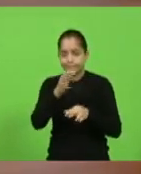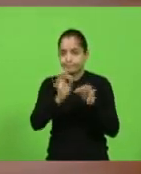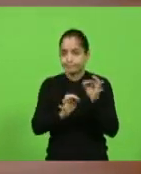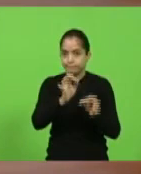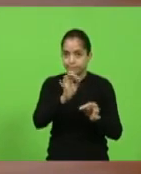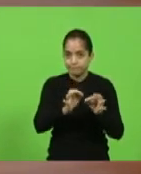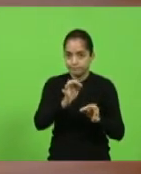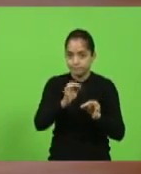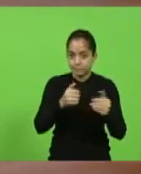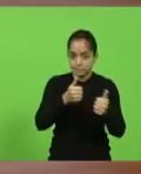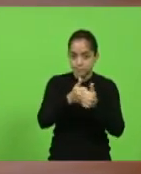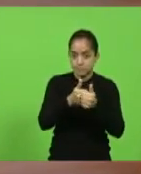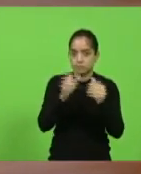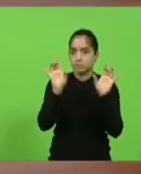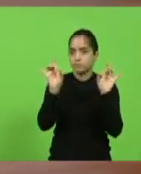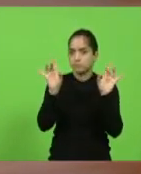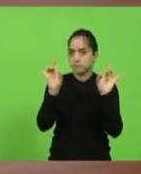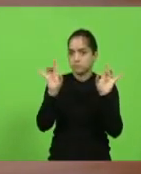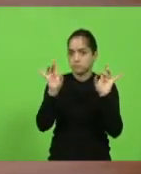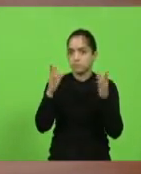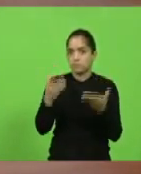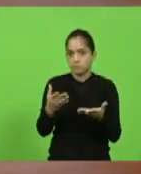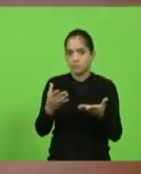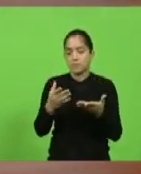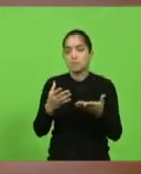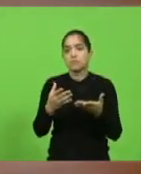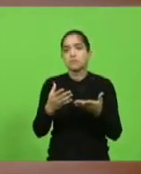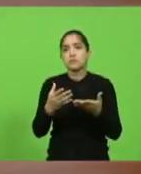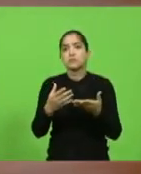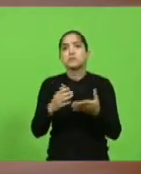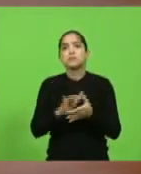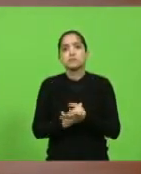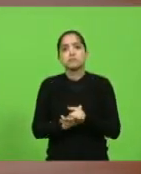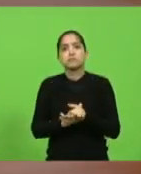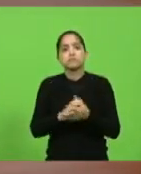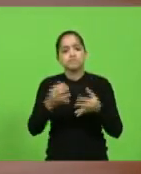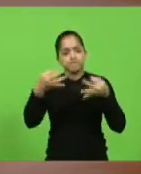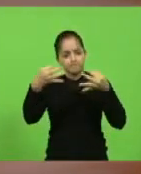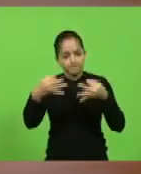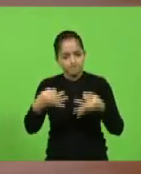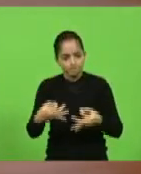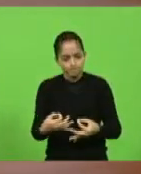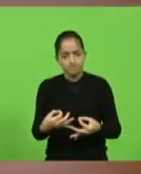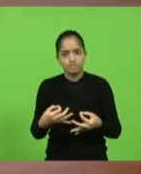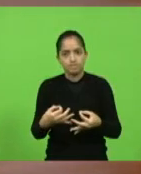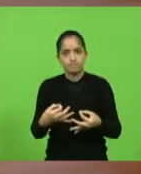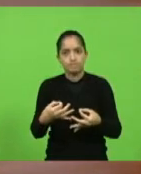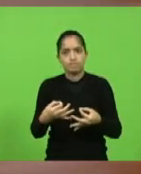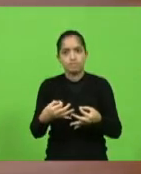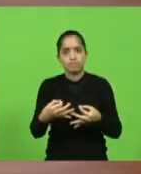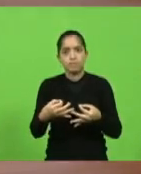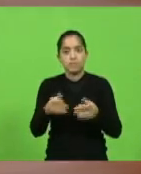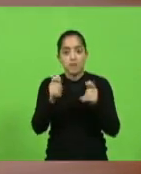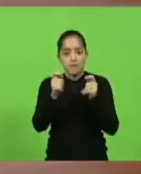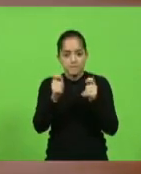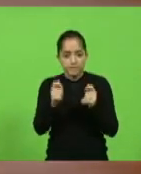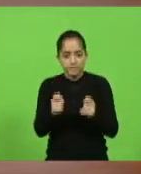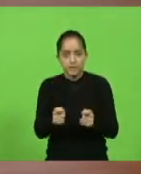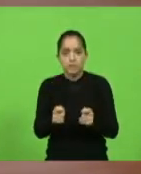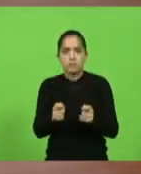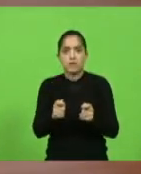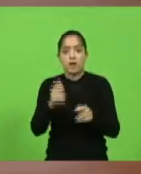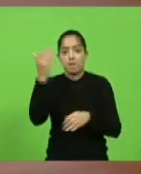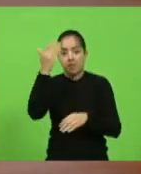Tribunal Especial de Julgamento são extremamente qualificados para formar a sua própria convicção a partir das provas,